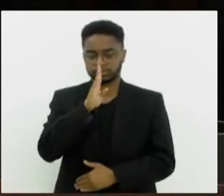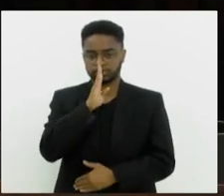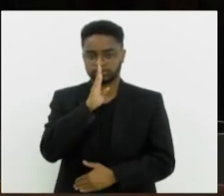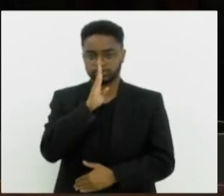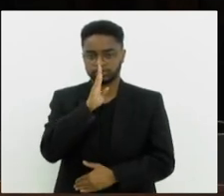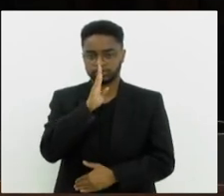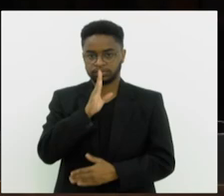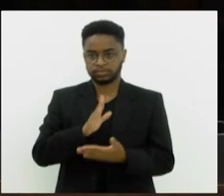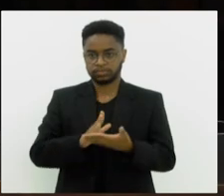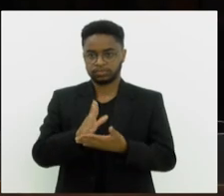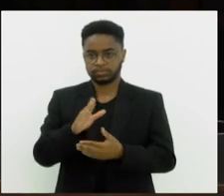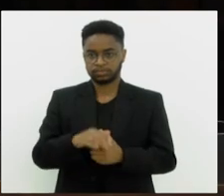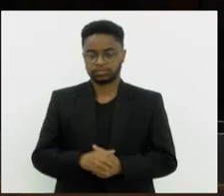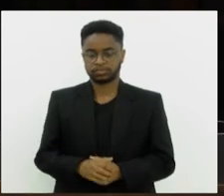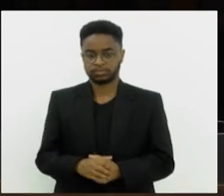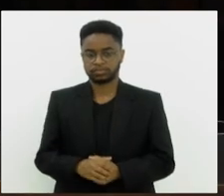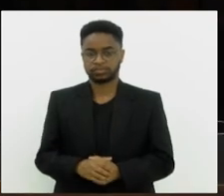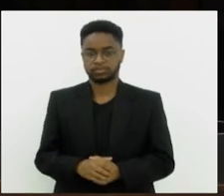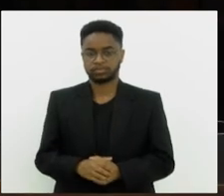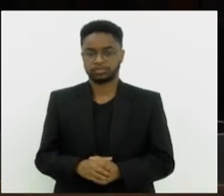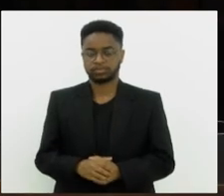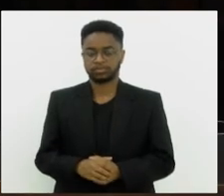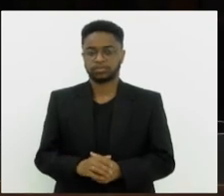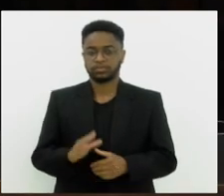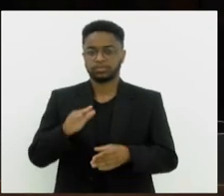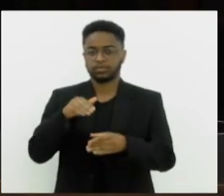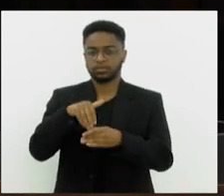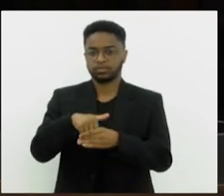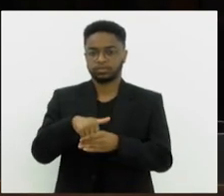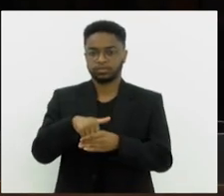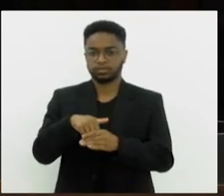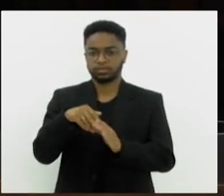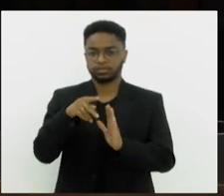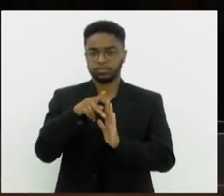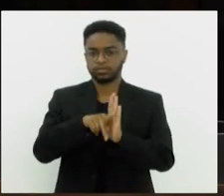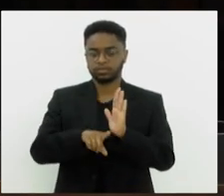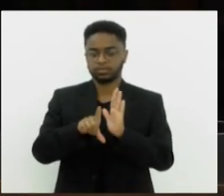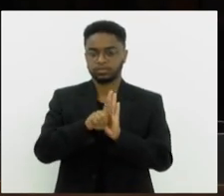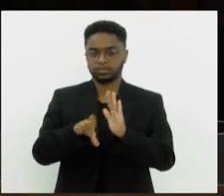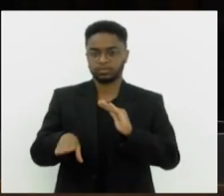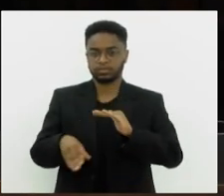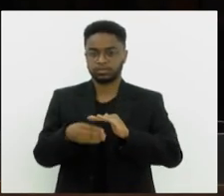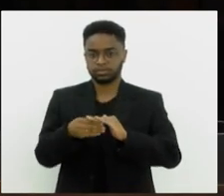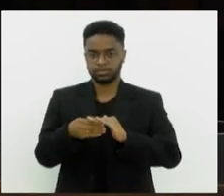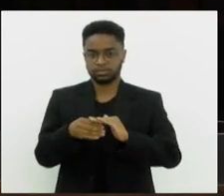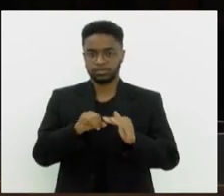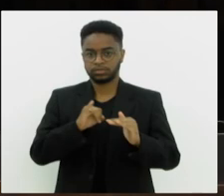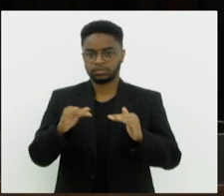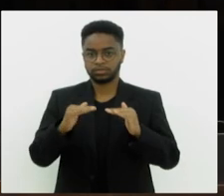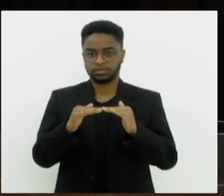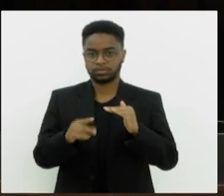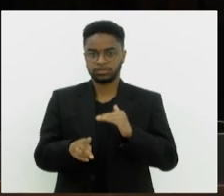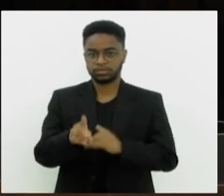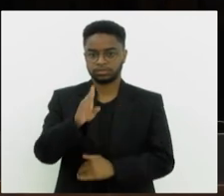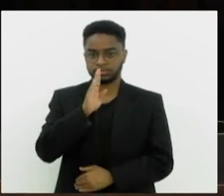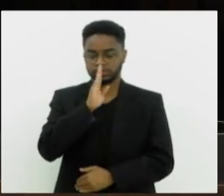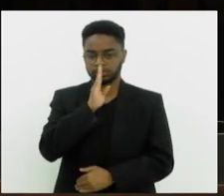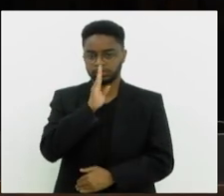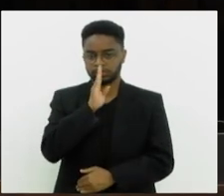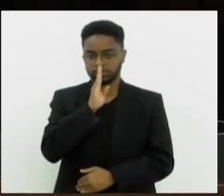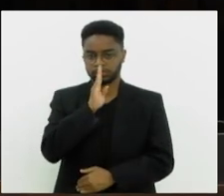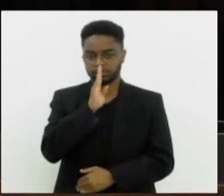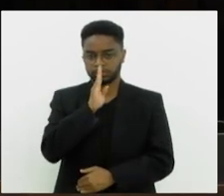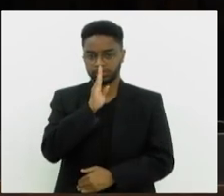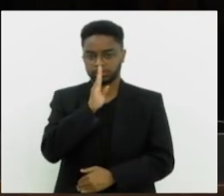estão, aprovado. Em votação do projeto a ser emendado, senhores que aprovam, permaneçam